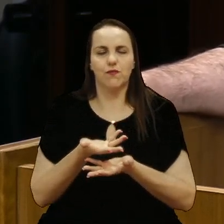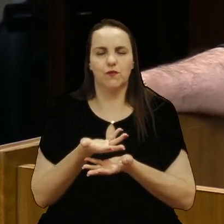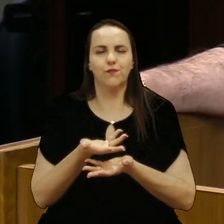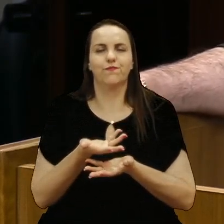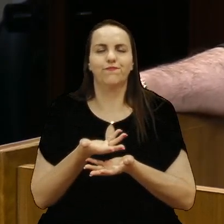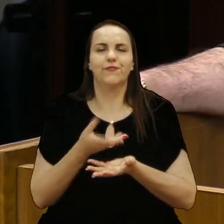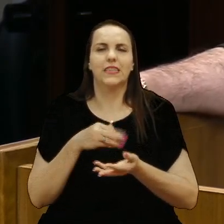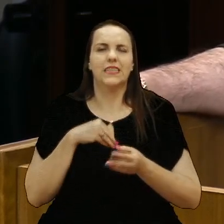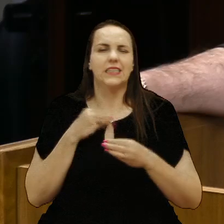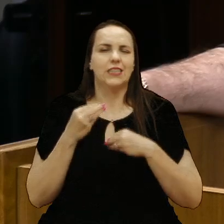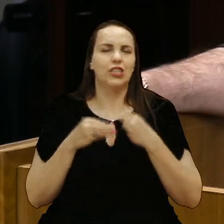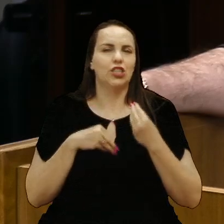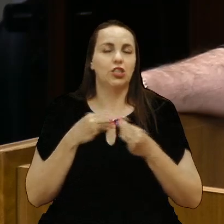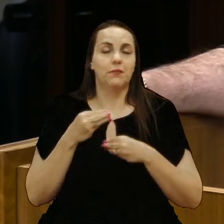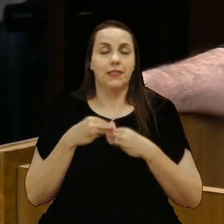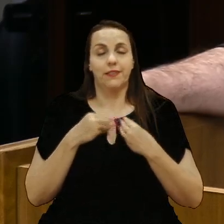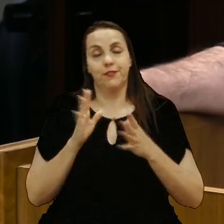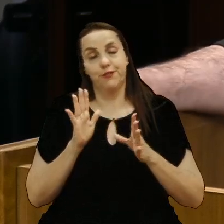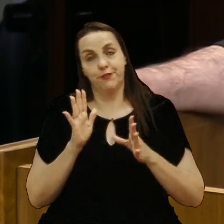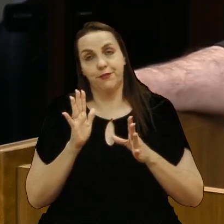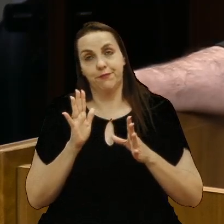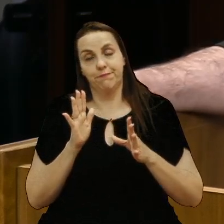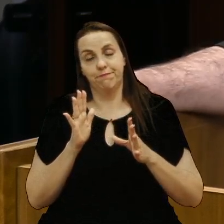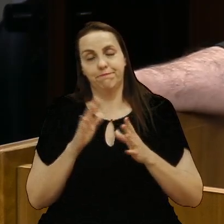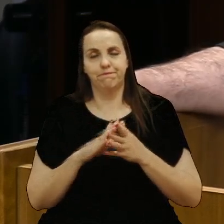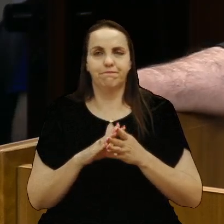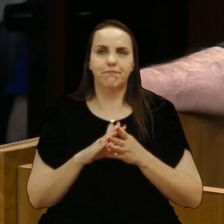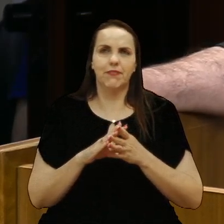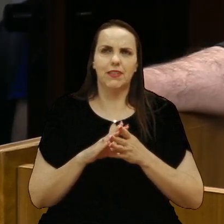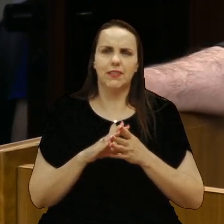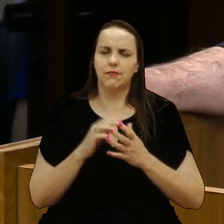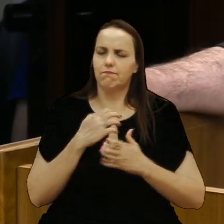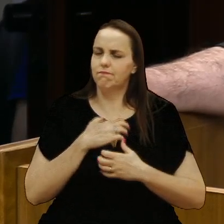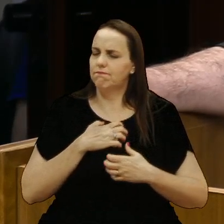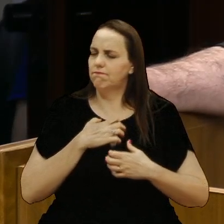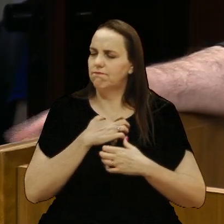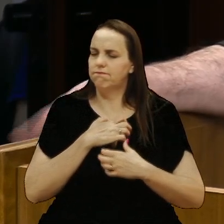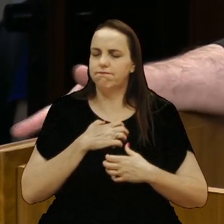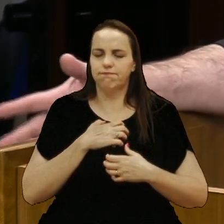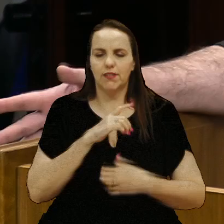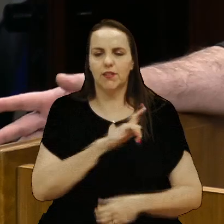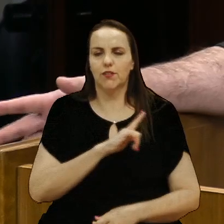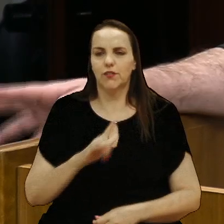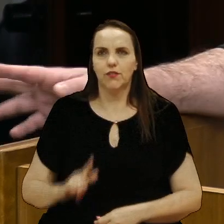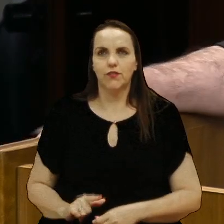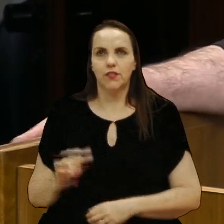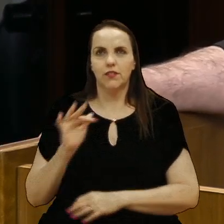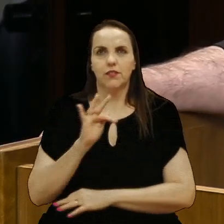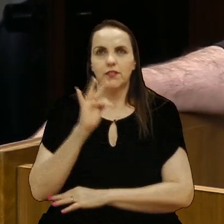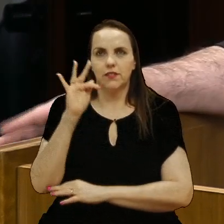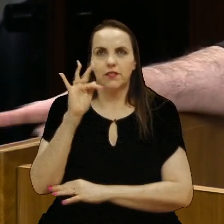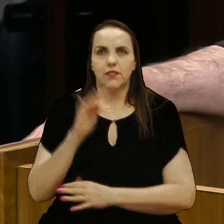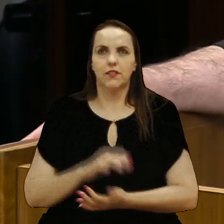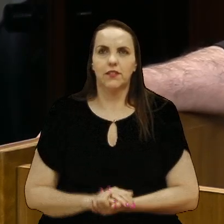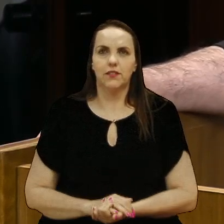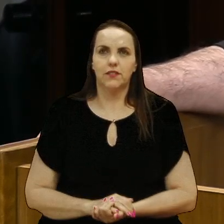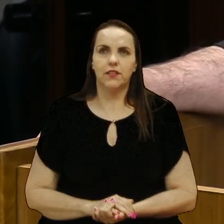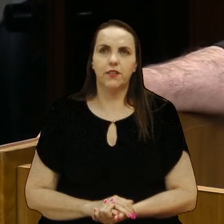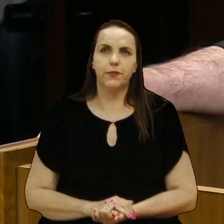obviamente, para variar, vereadora Daiane, de indignação com o governo federal, né? Só que desta